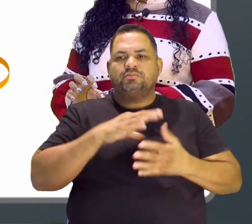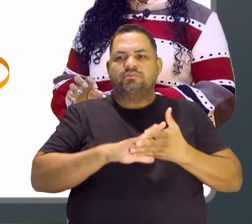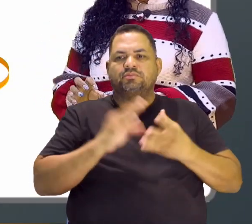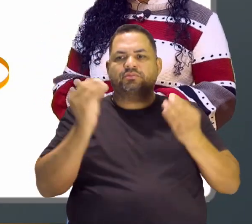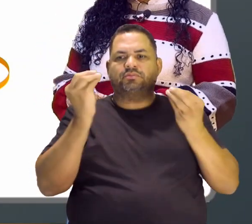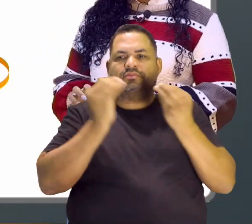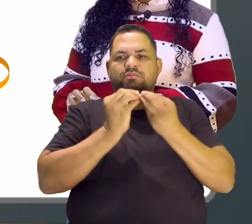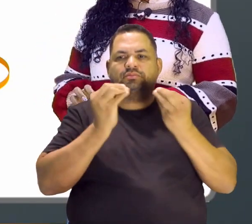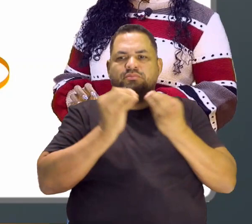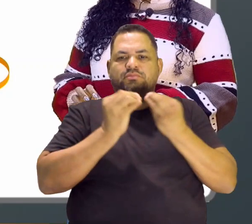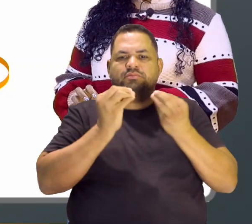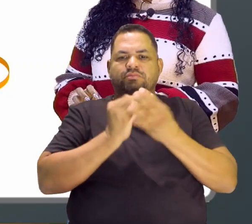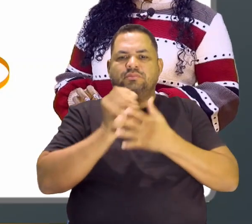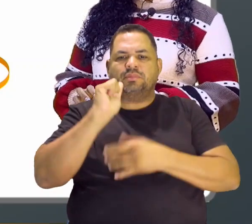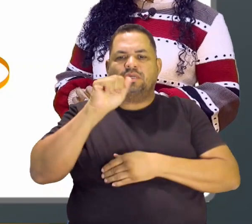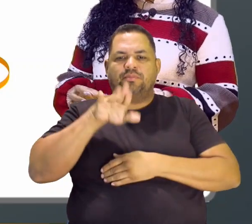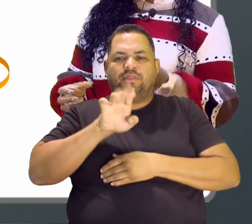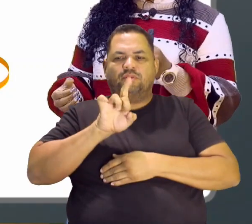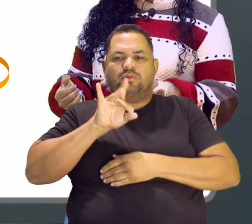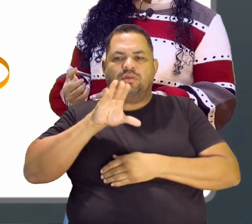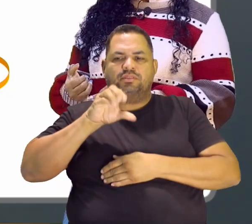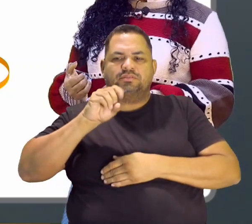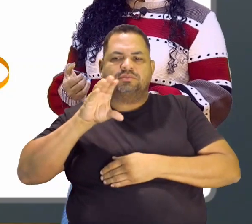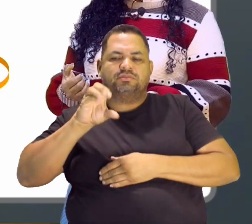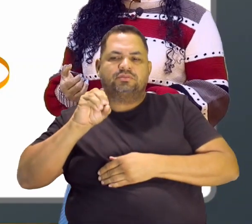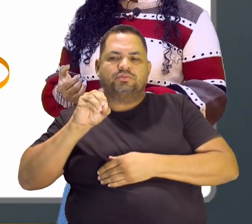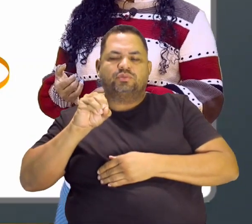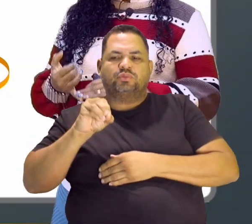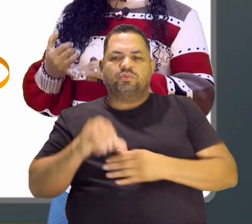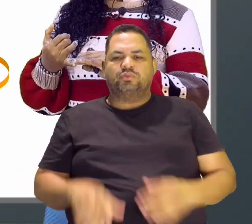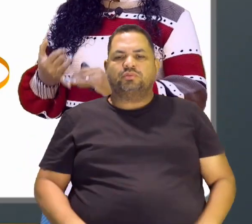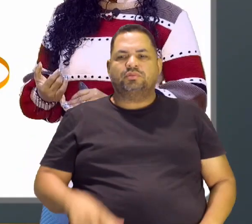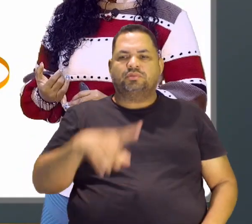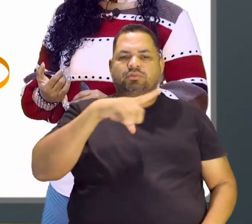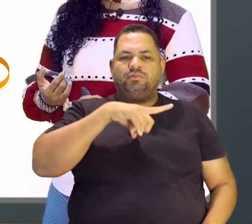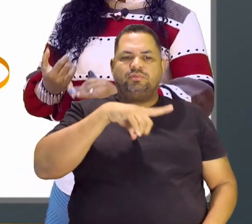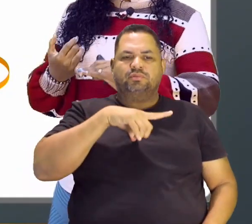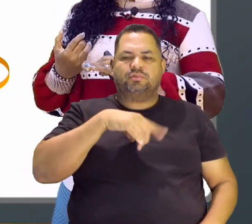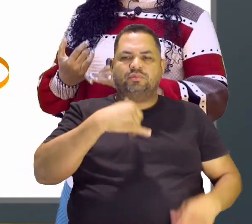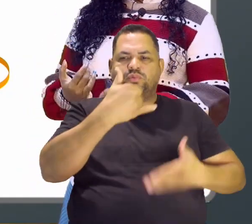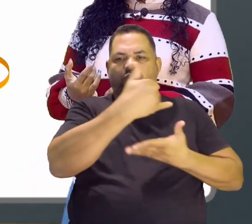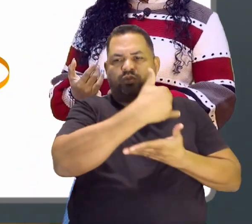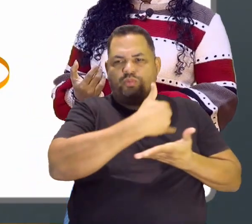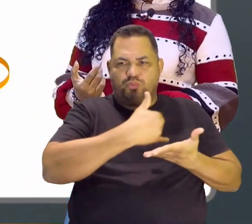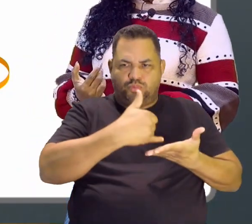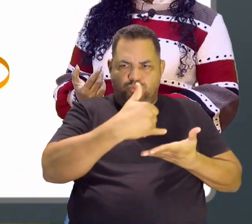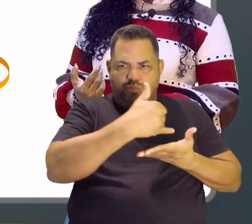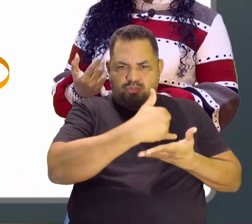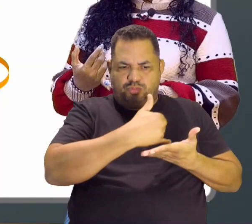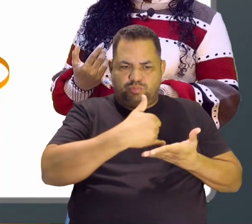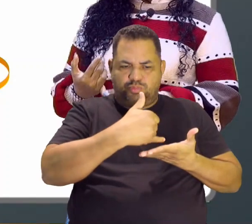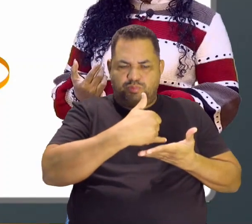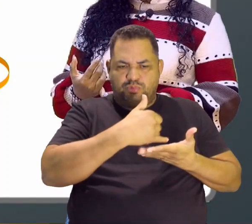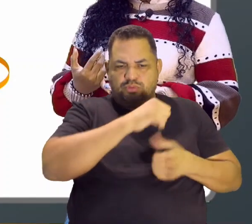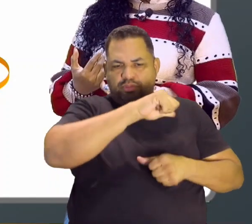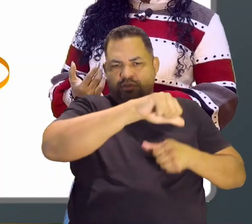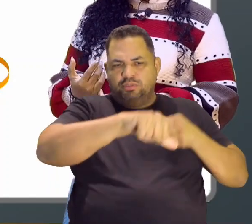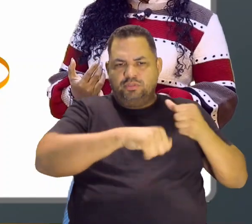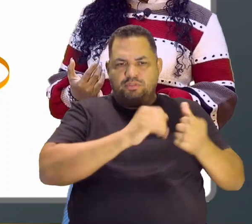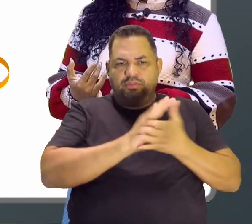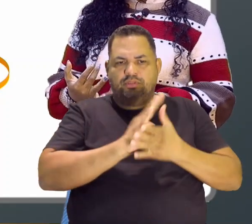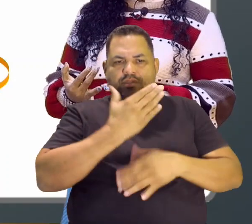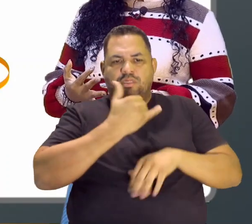aí de aminoácido. Então, temos gordura transformando-se em ácido graxo